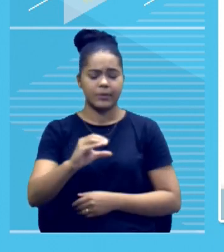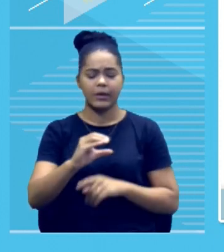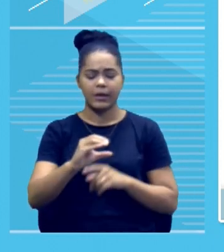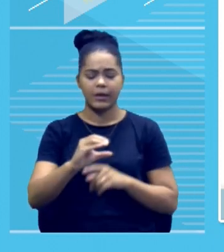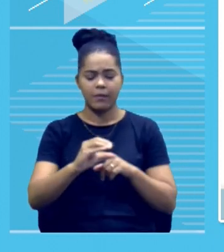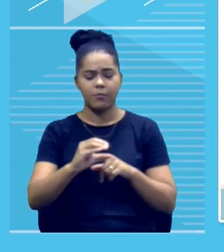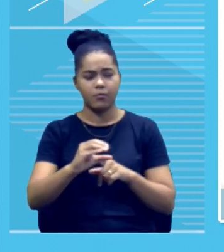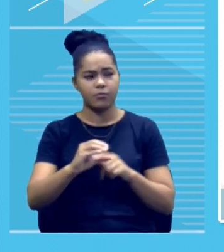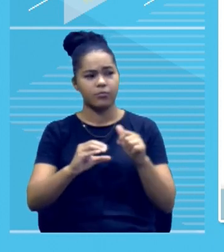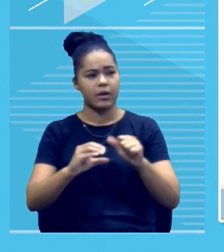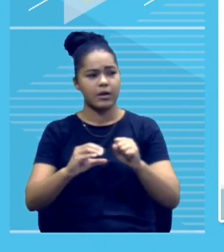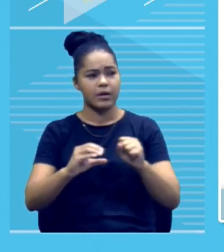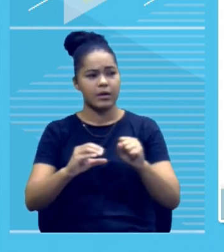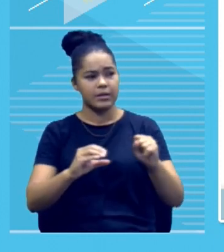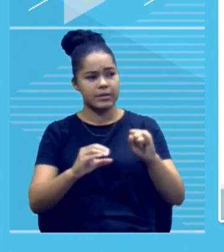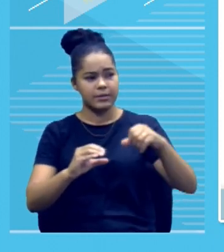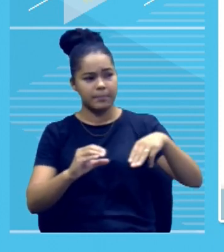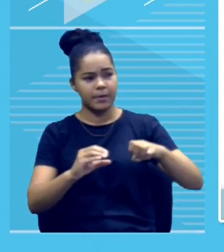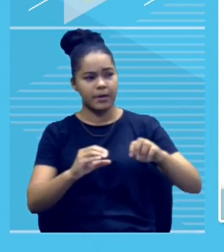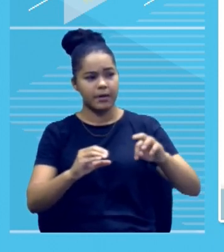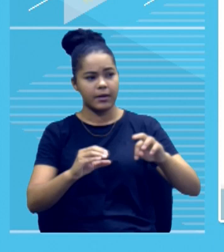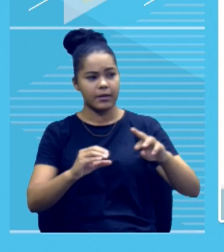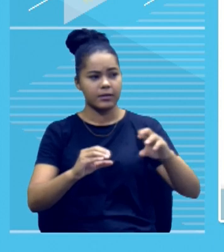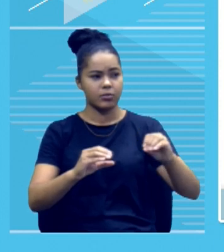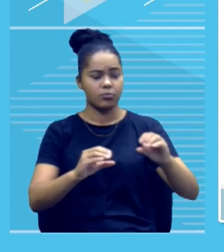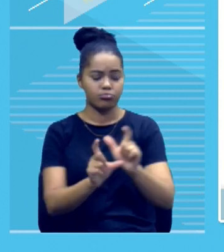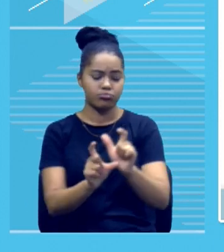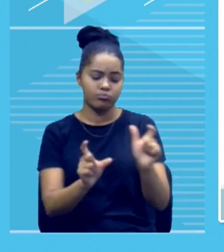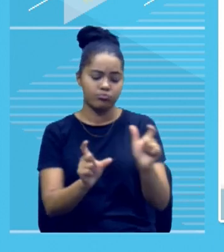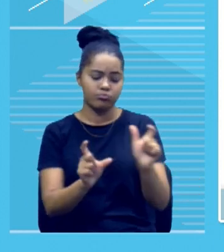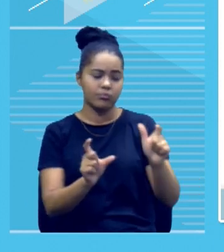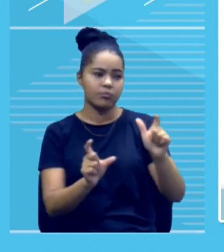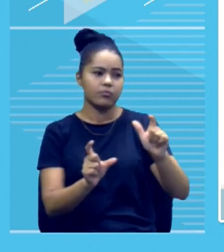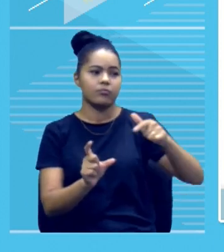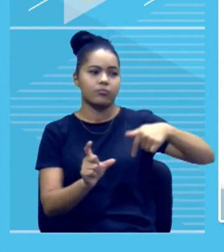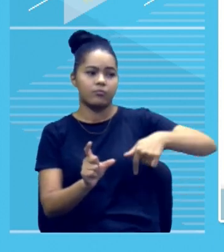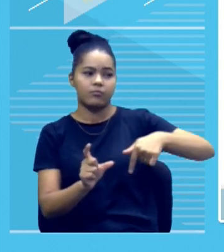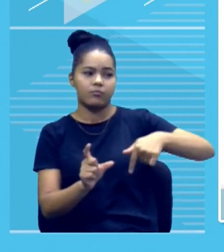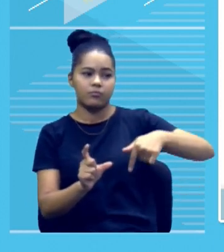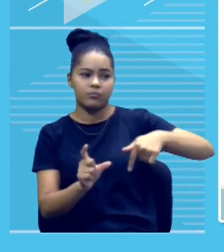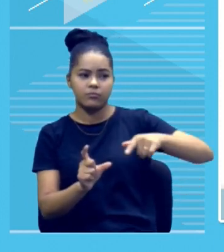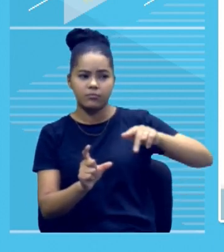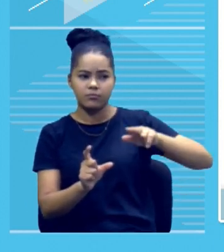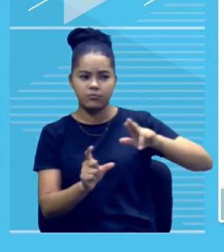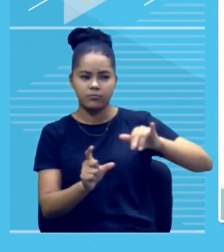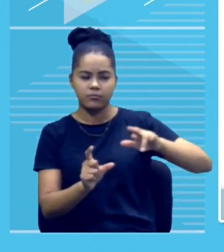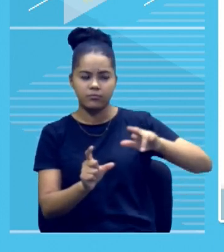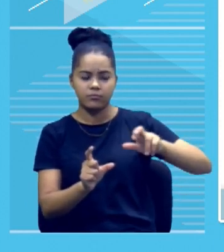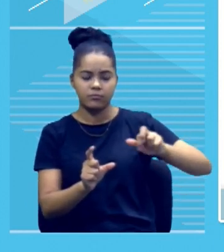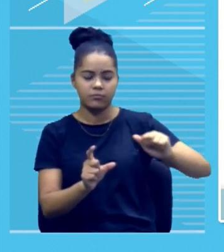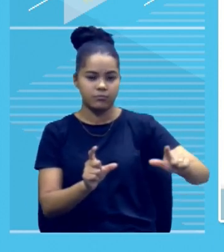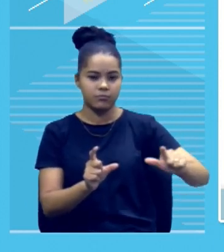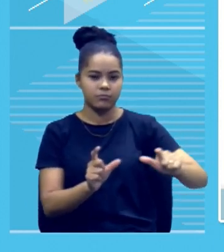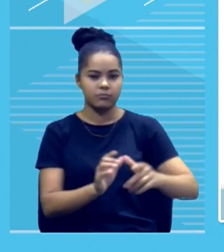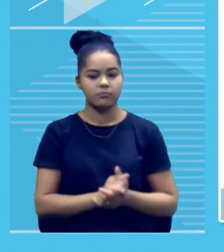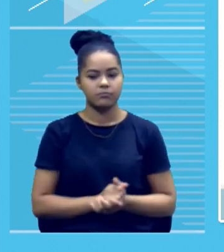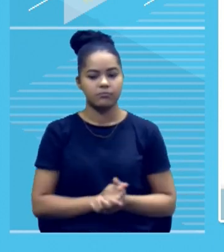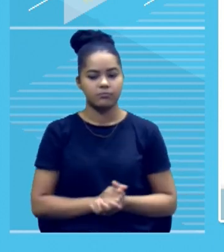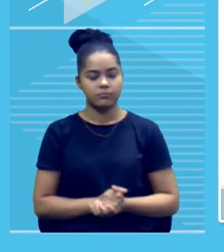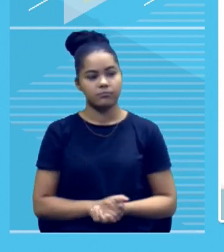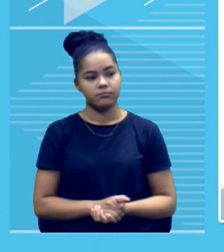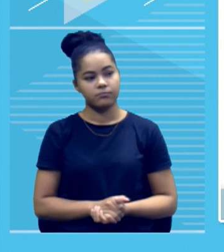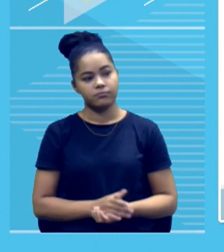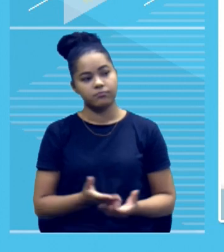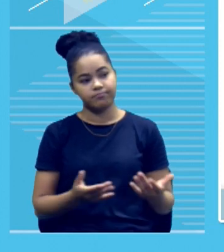quiral. Ele é a condição básica para que ocorra a isomeria ótica. Ele é representado, está aqui,